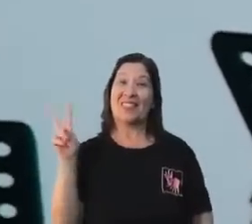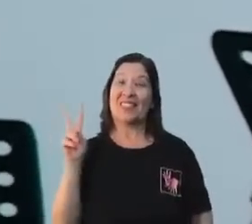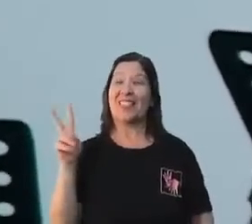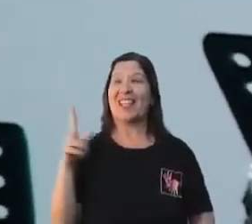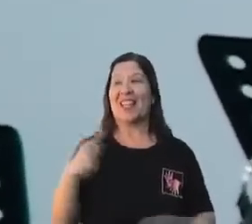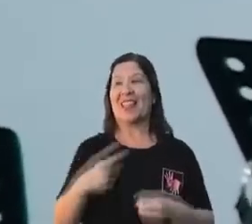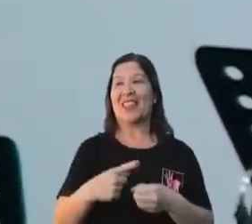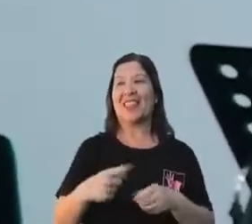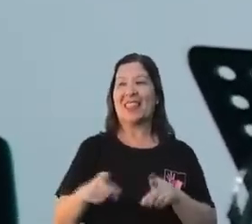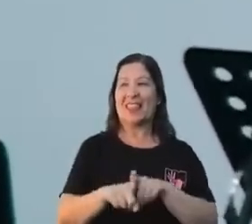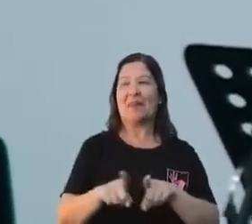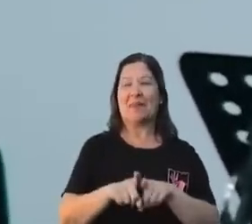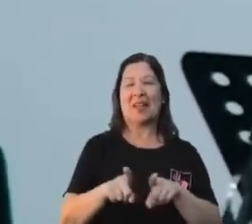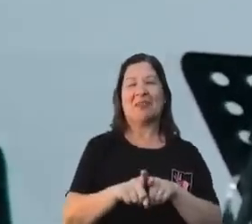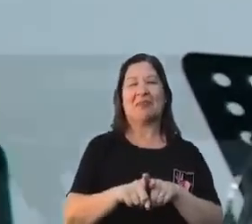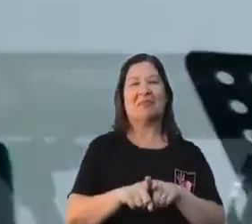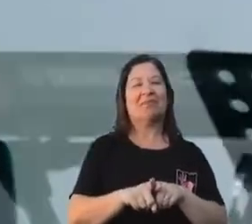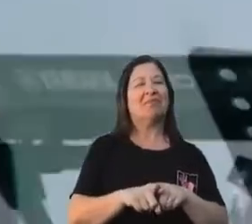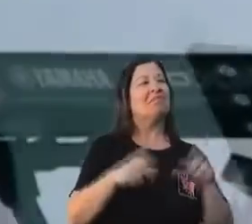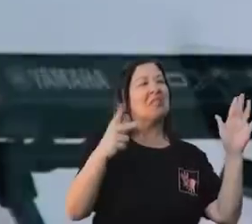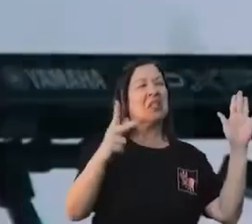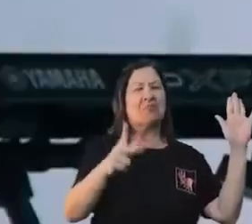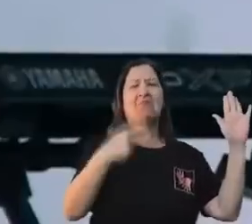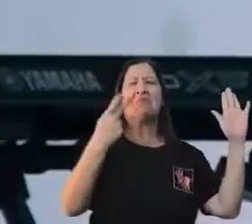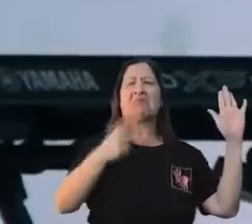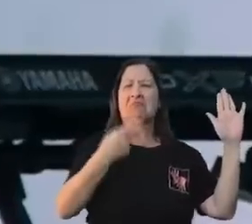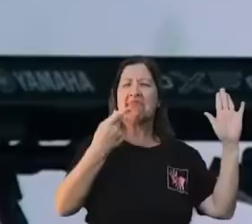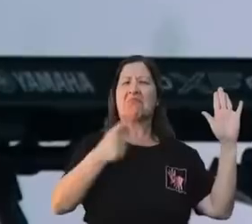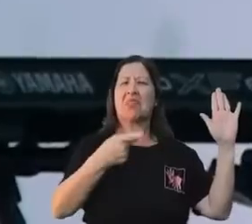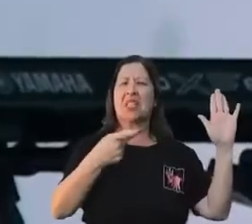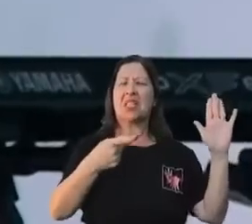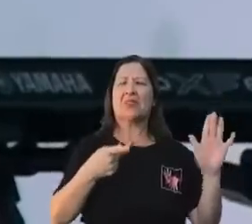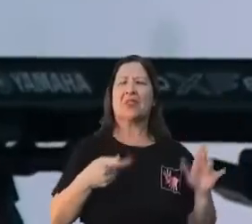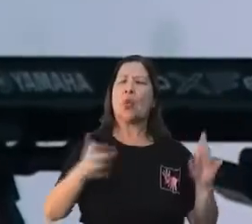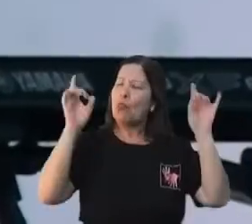A profecia de Jesus se cumpre mais uma vez.